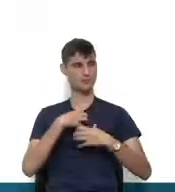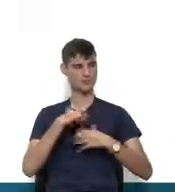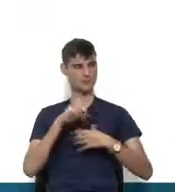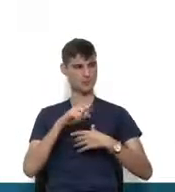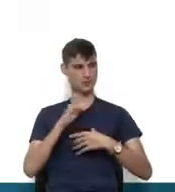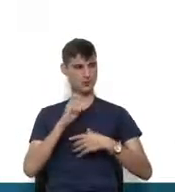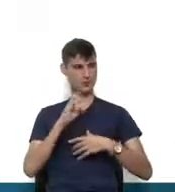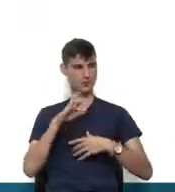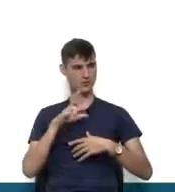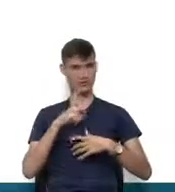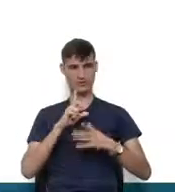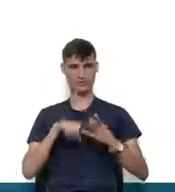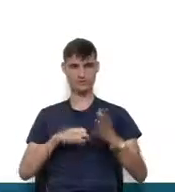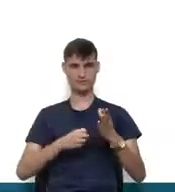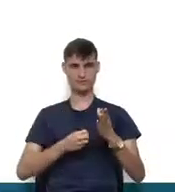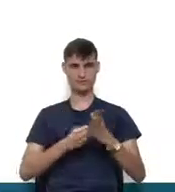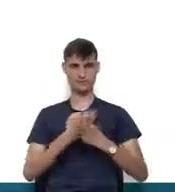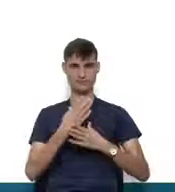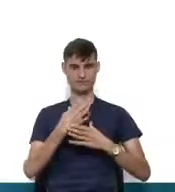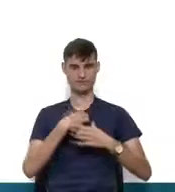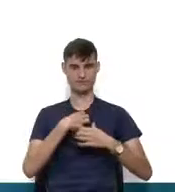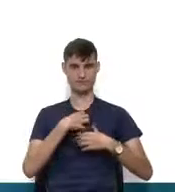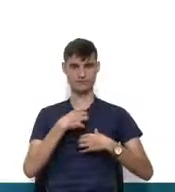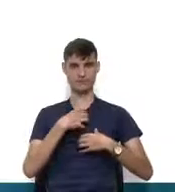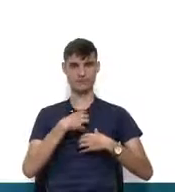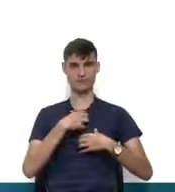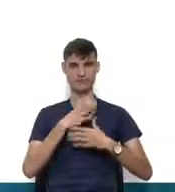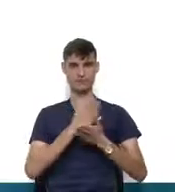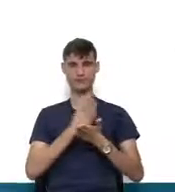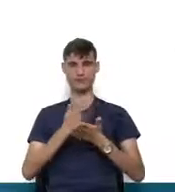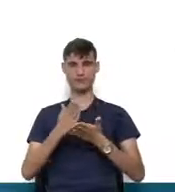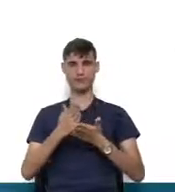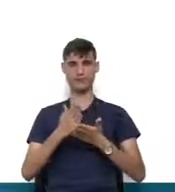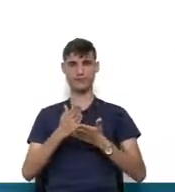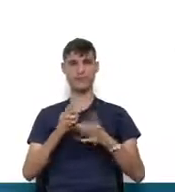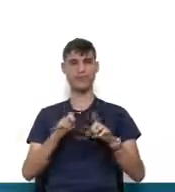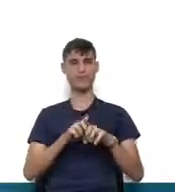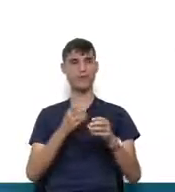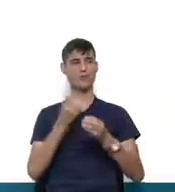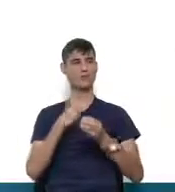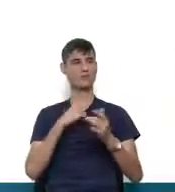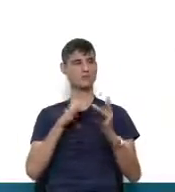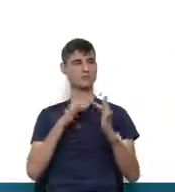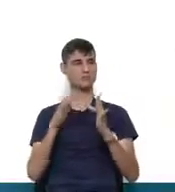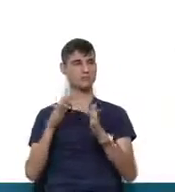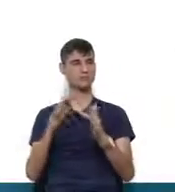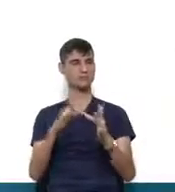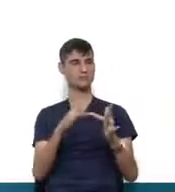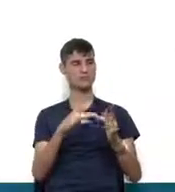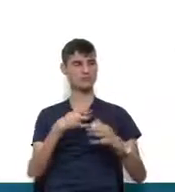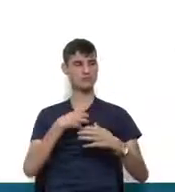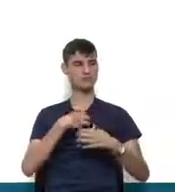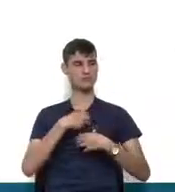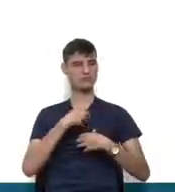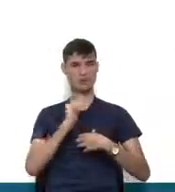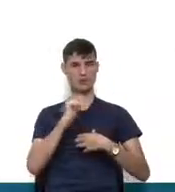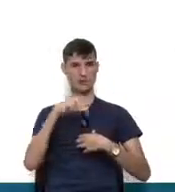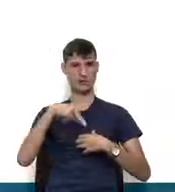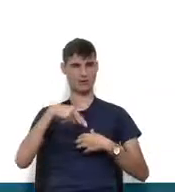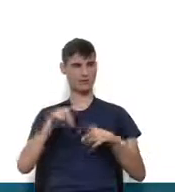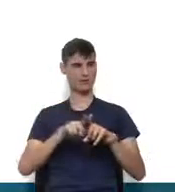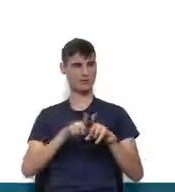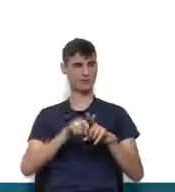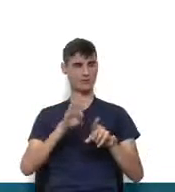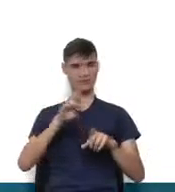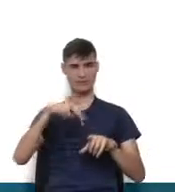de Fourier, a definição da série de Fourier e como que os seus coeficientes se comportam, o AN e